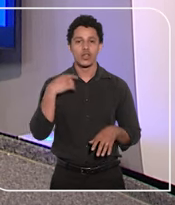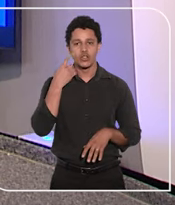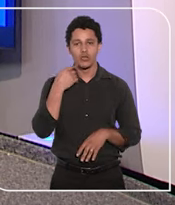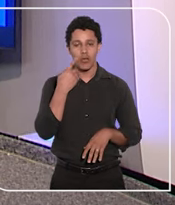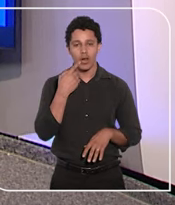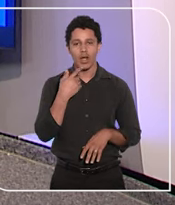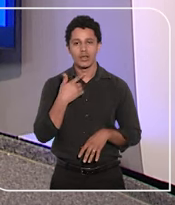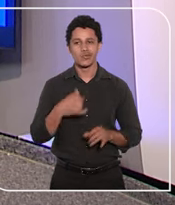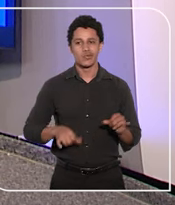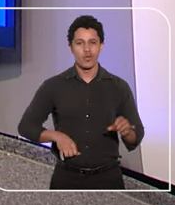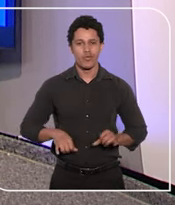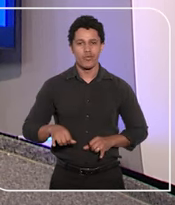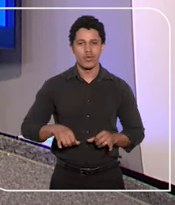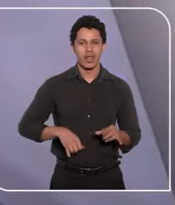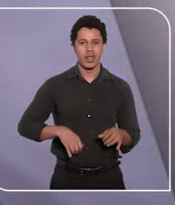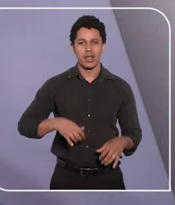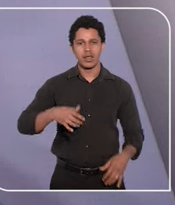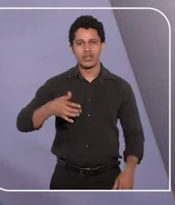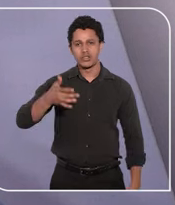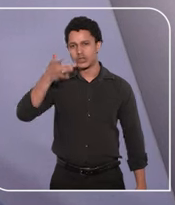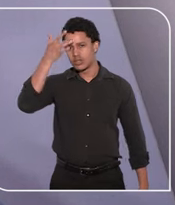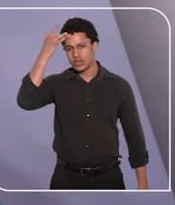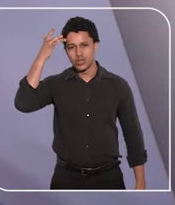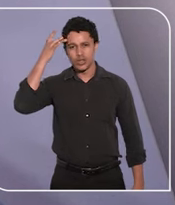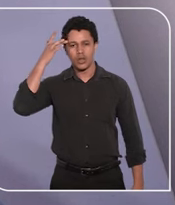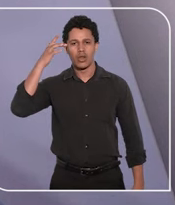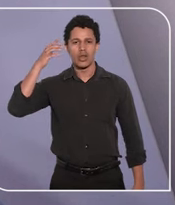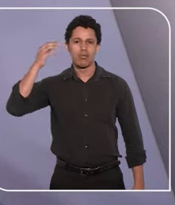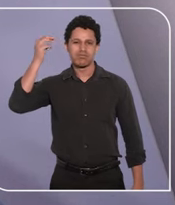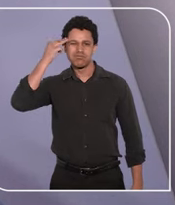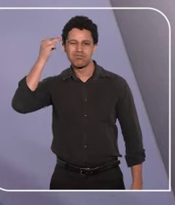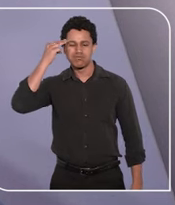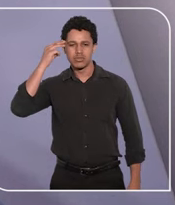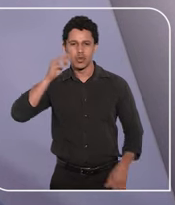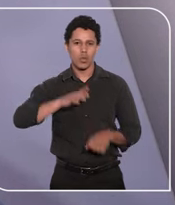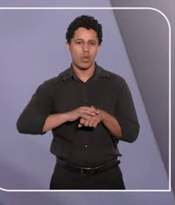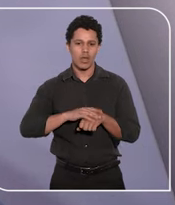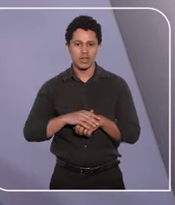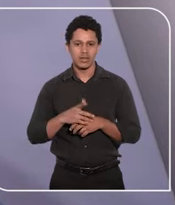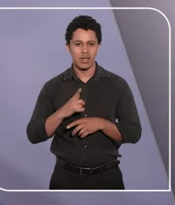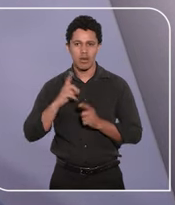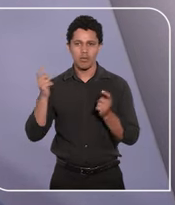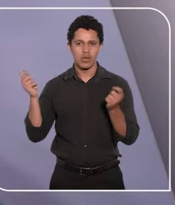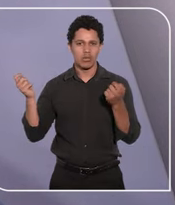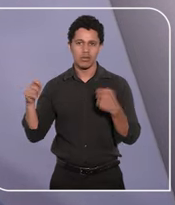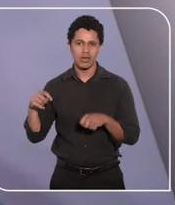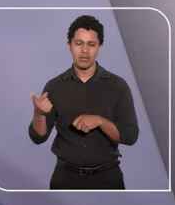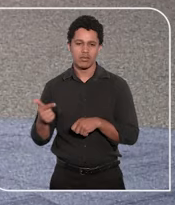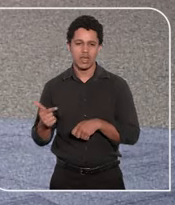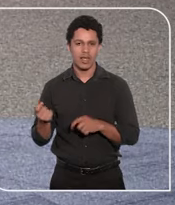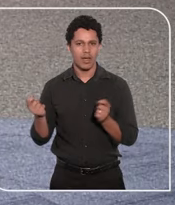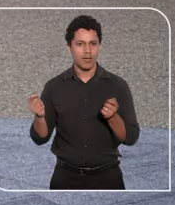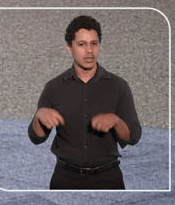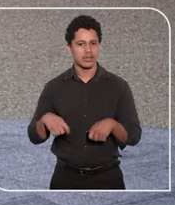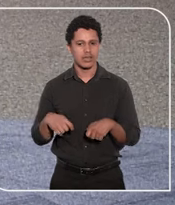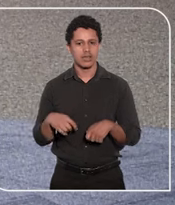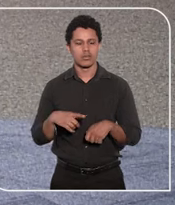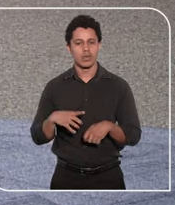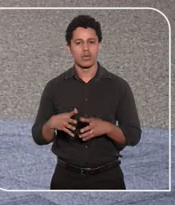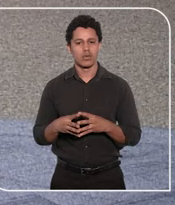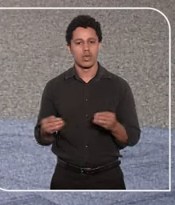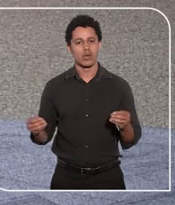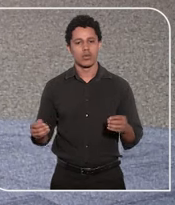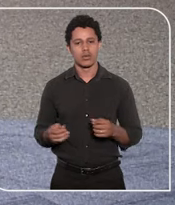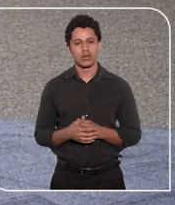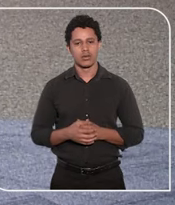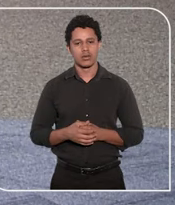O que é uma doença mental curável? É uma doença que atingiu a tua capacidade, né, mas que tem cura. Ah, mas se fosse uma